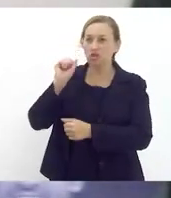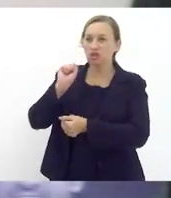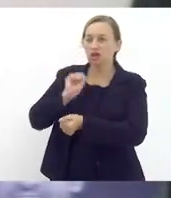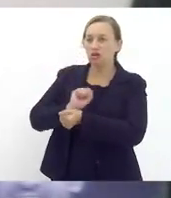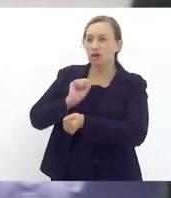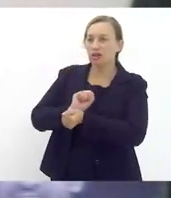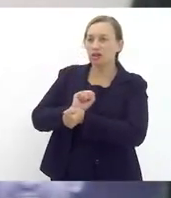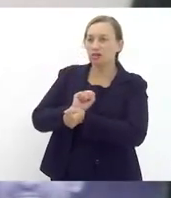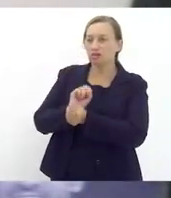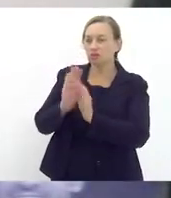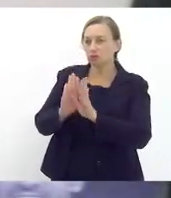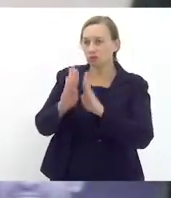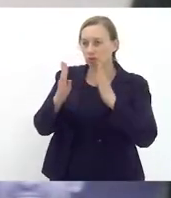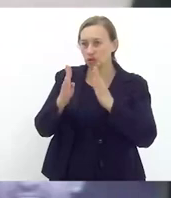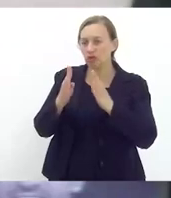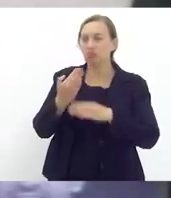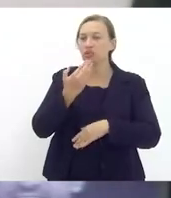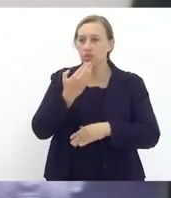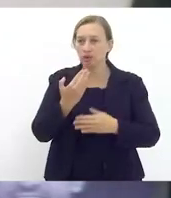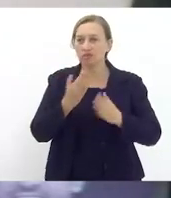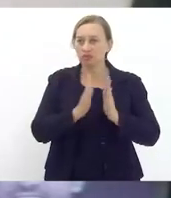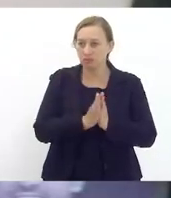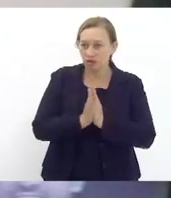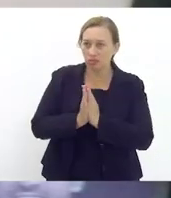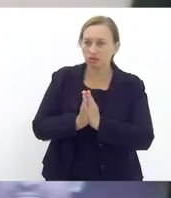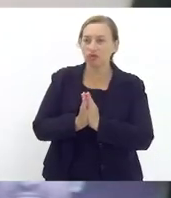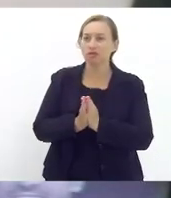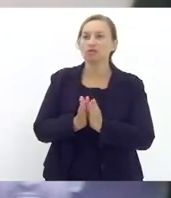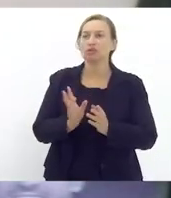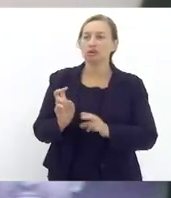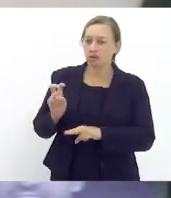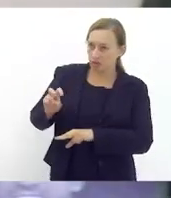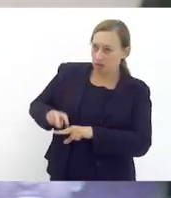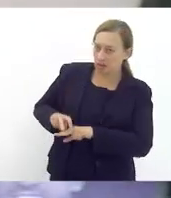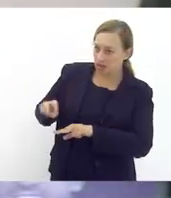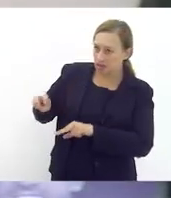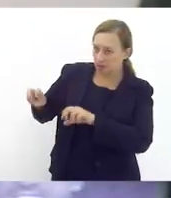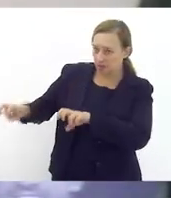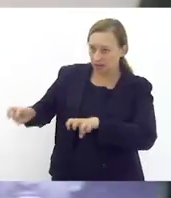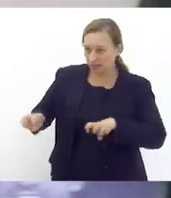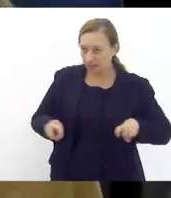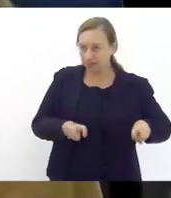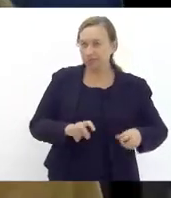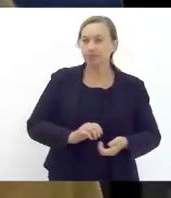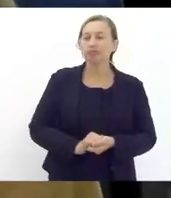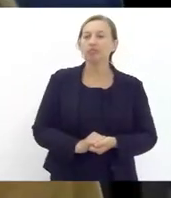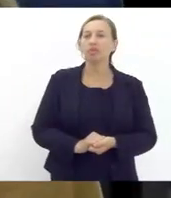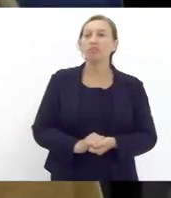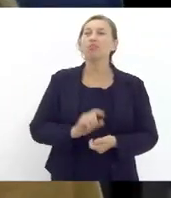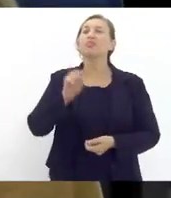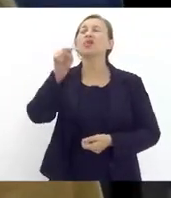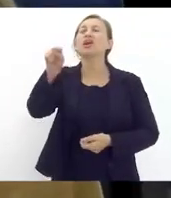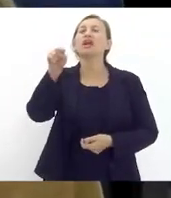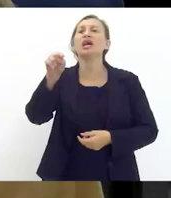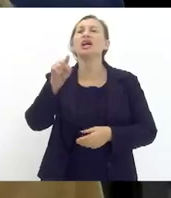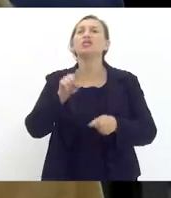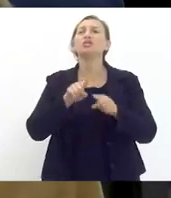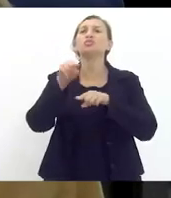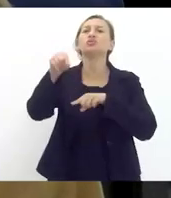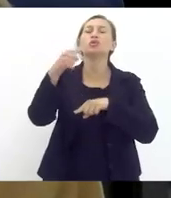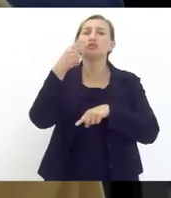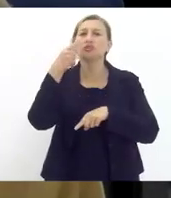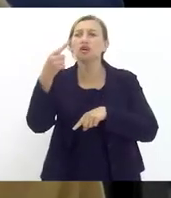barrado lá embaixo então por favor vamos tomar lá atrás no fundo